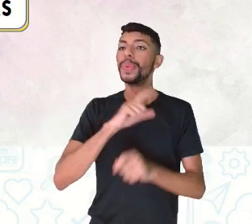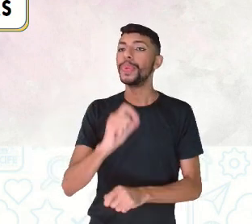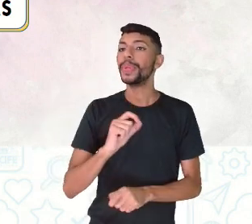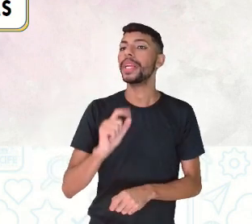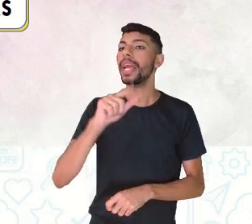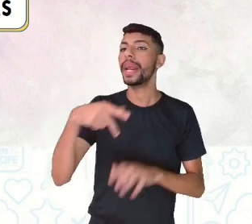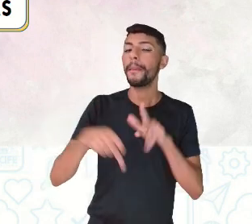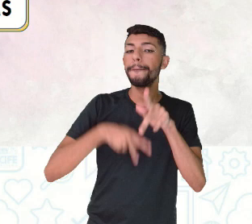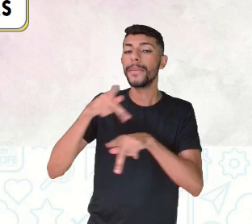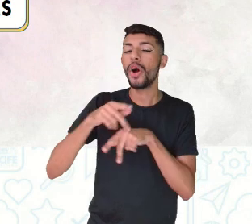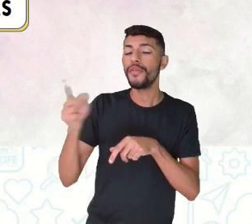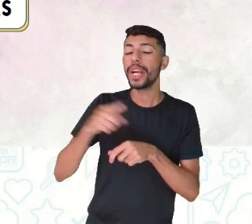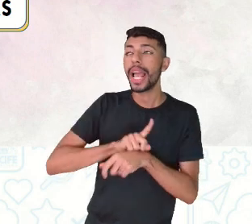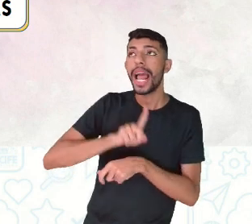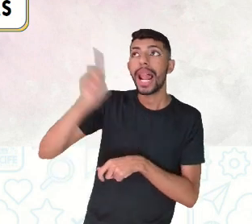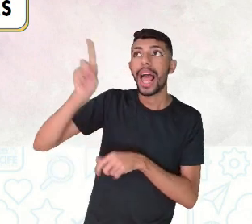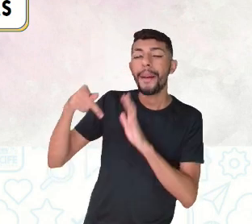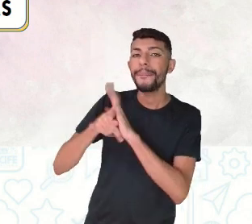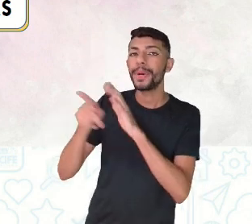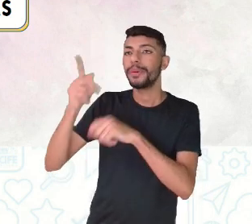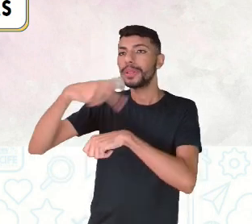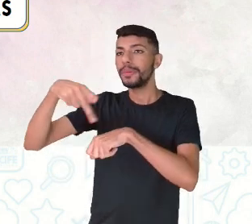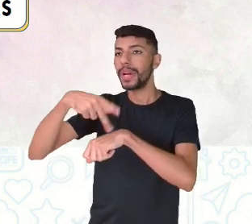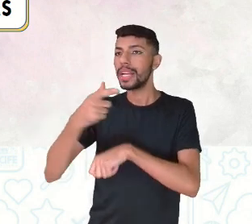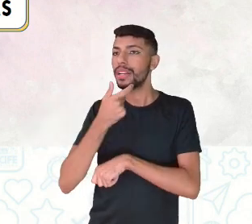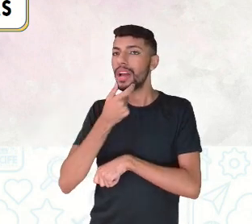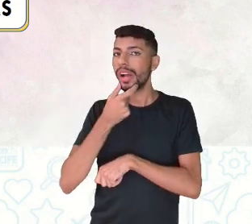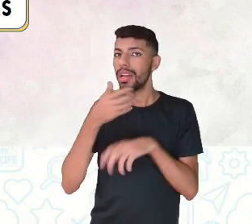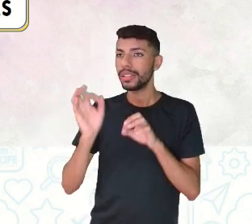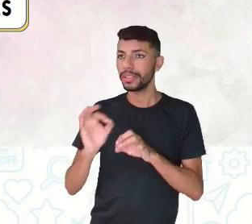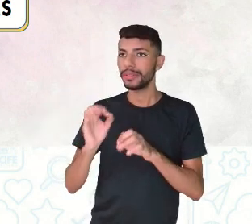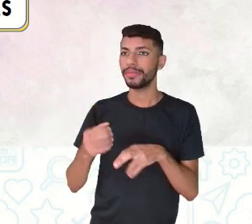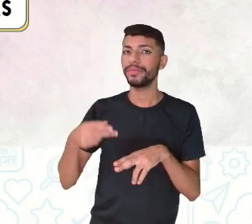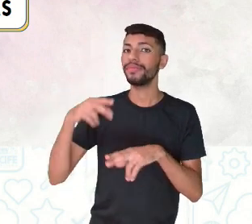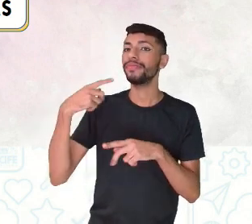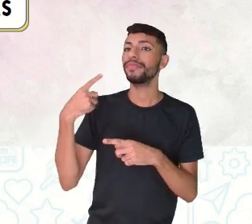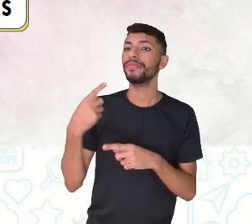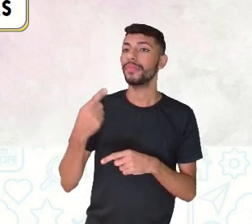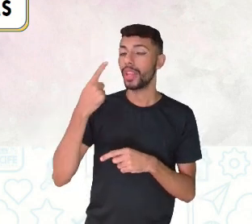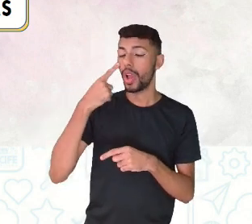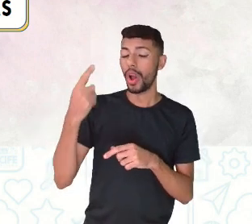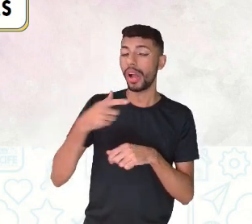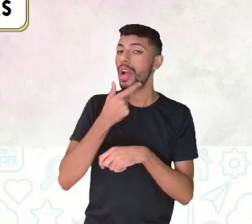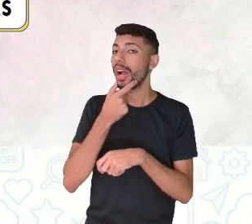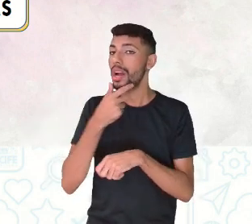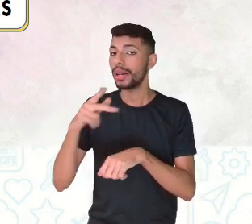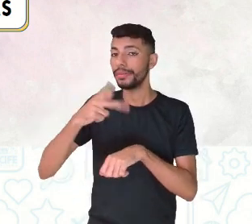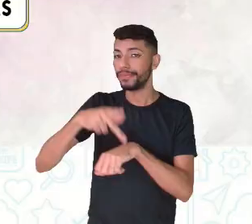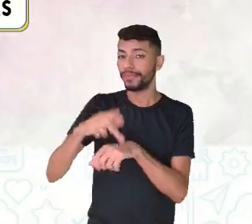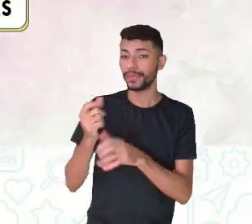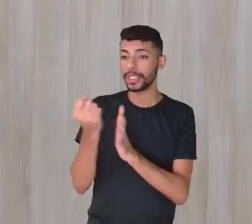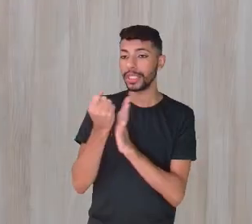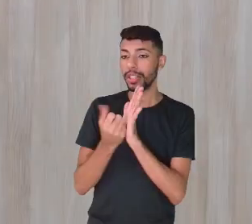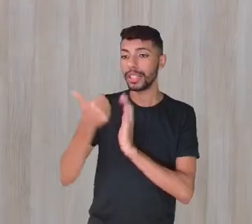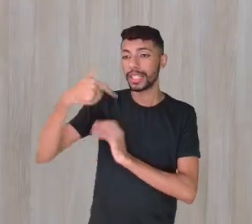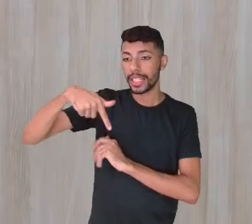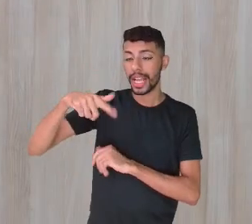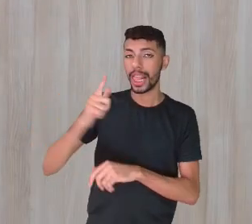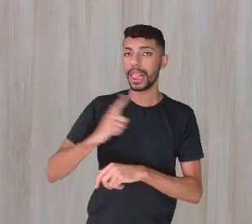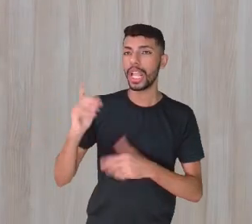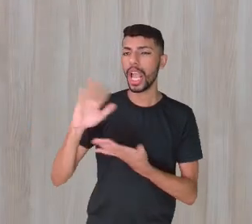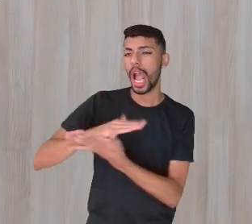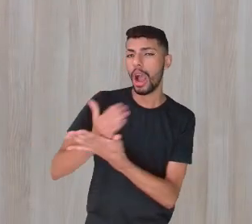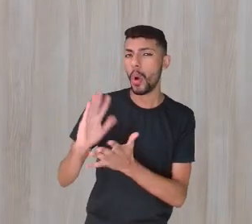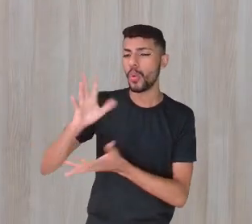que saíram lá da Inglaterra. Por a Inglaterra, no século XVII, né, viviam algumas